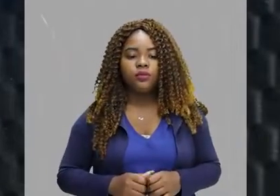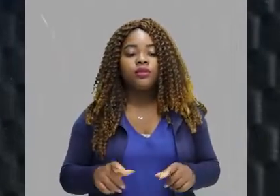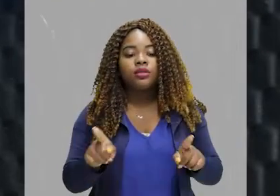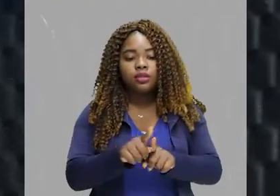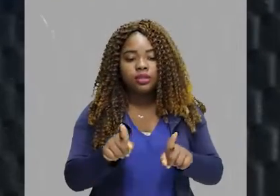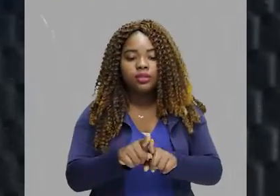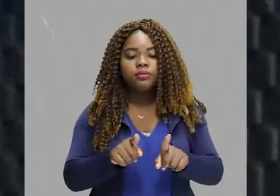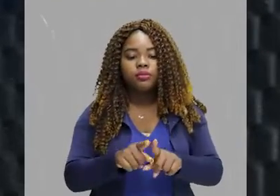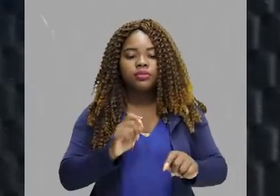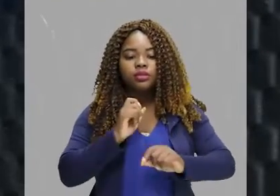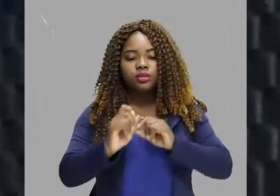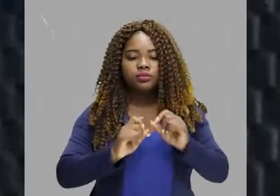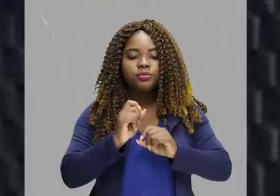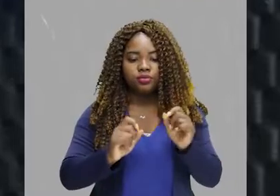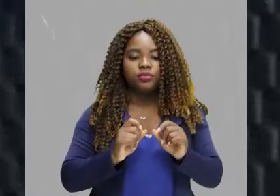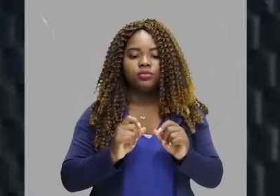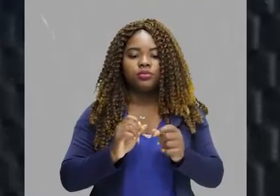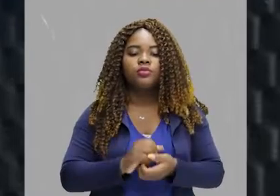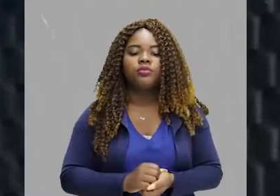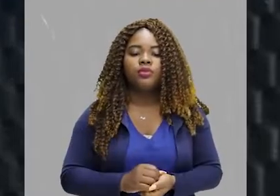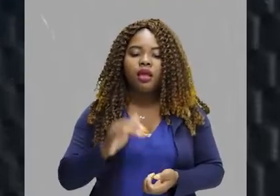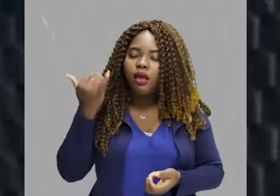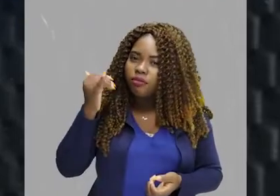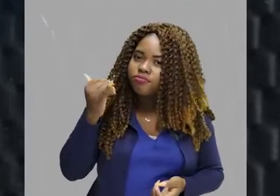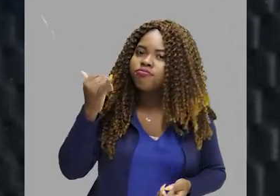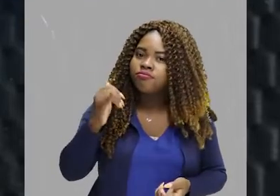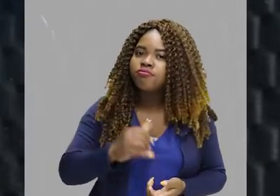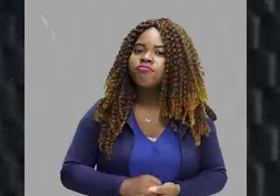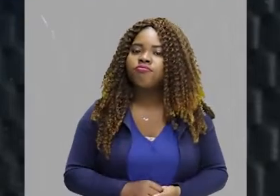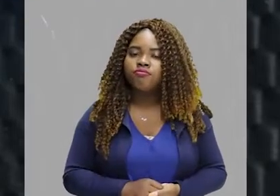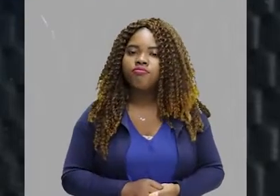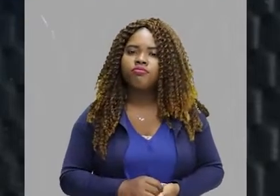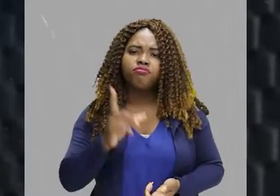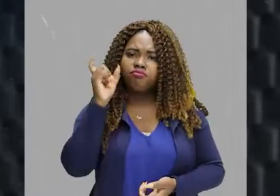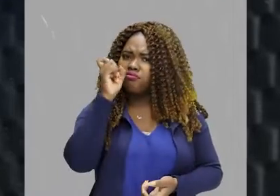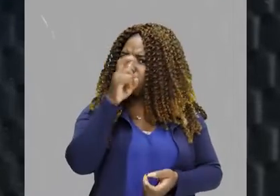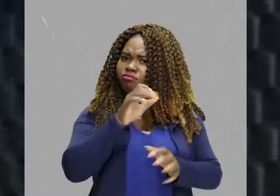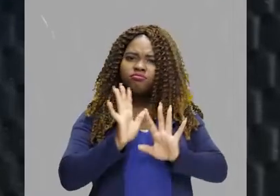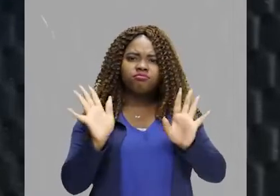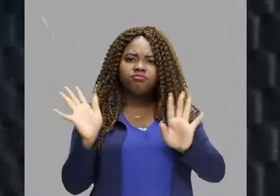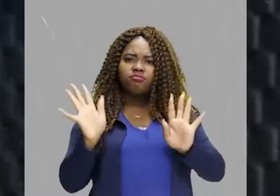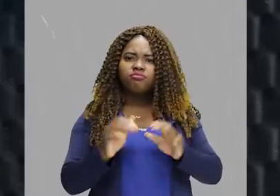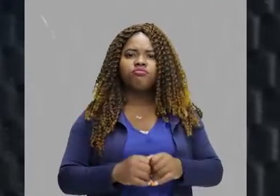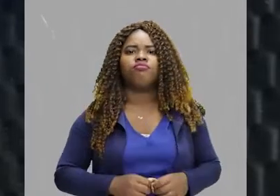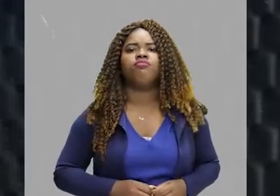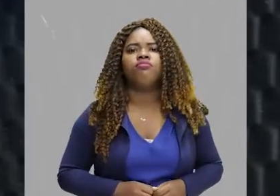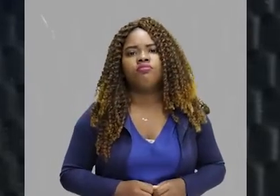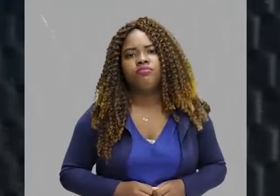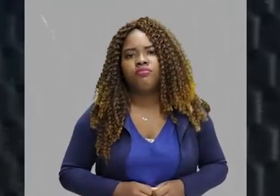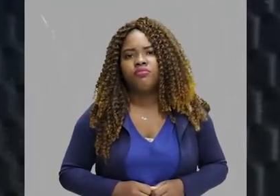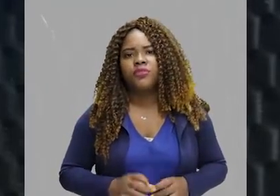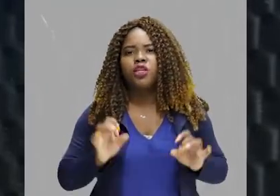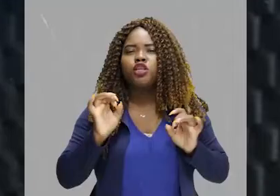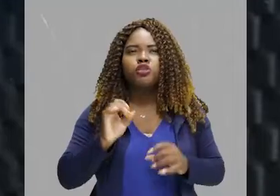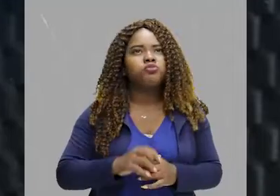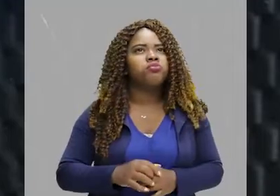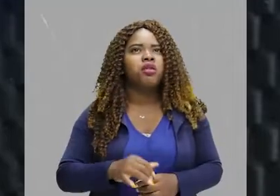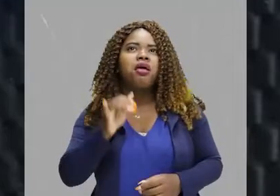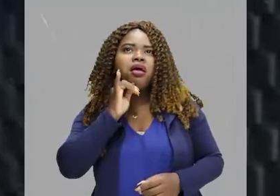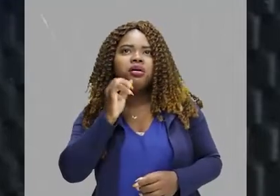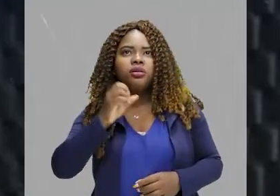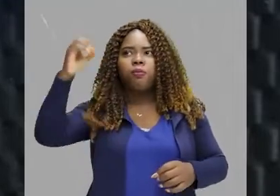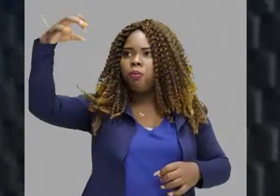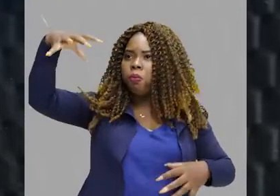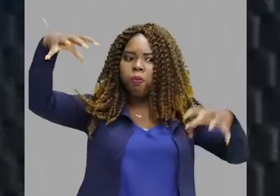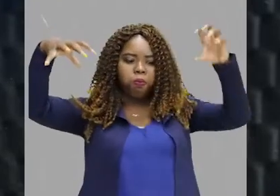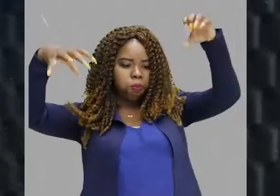energia elétrica. Também dá para fazer. Não é uma coisa tão difícil, né? Então, de repente, ali não deixar todas as luzes ligadas se você não estiver